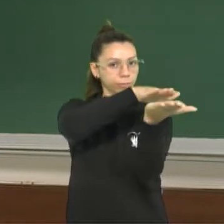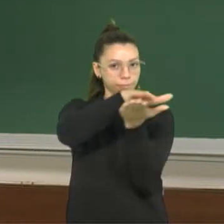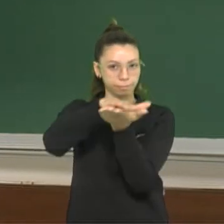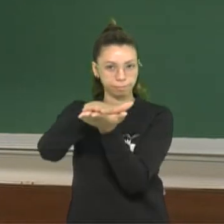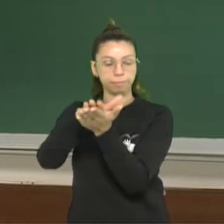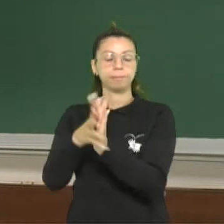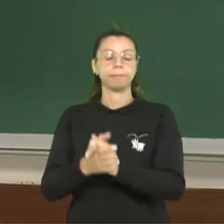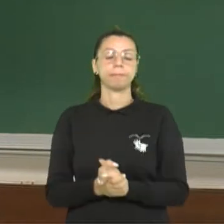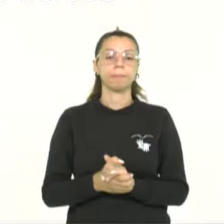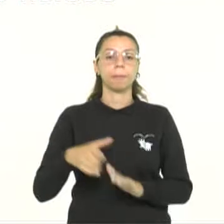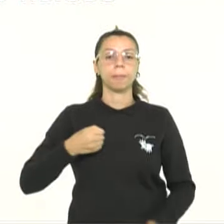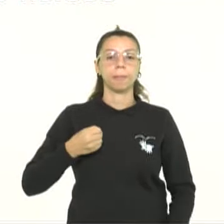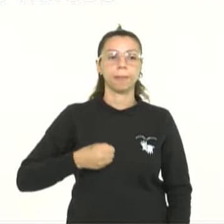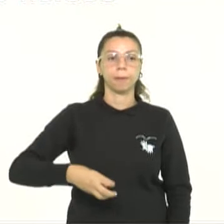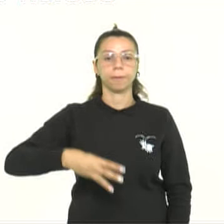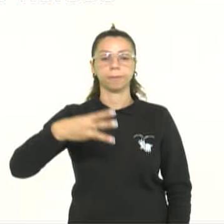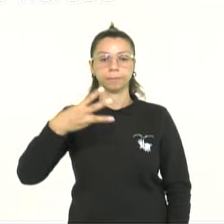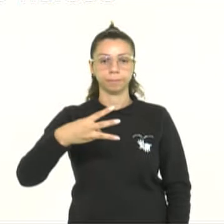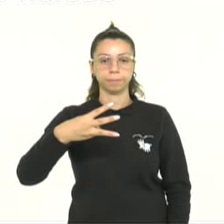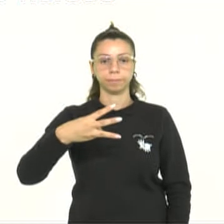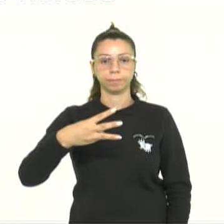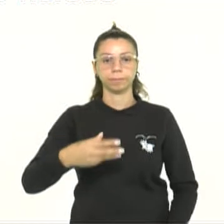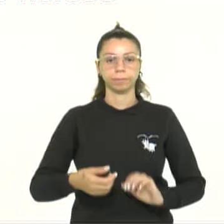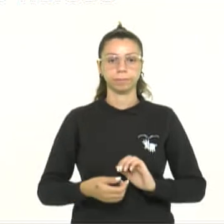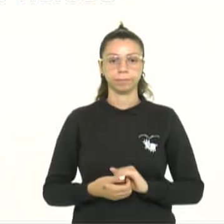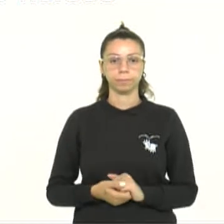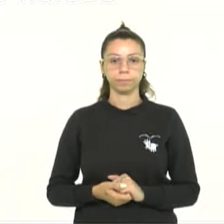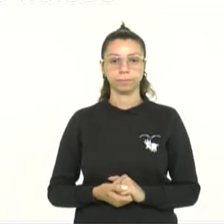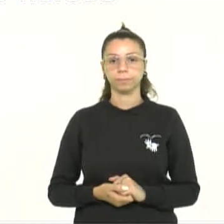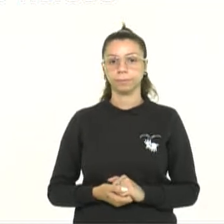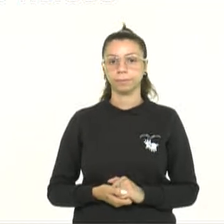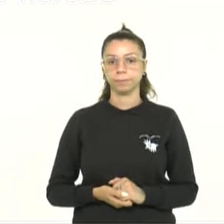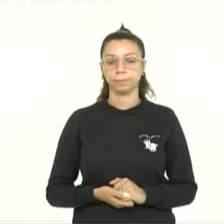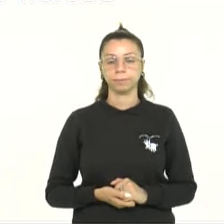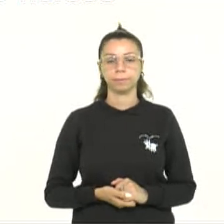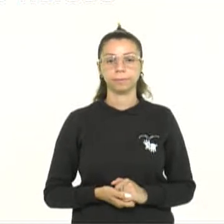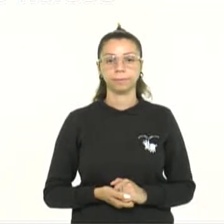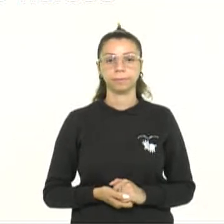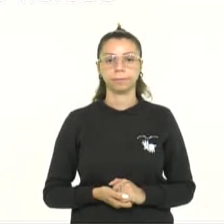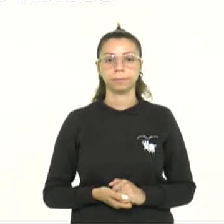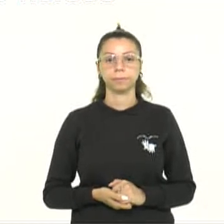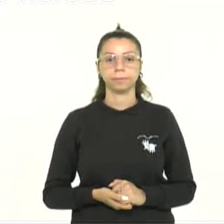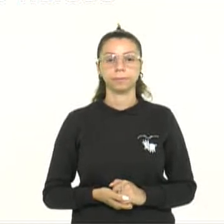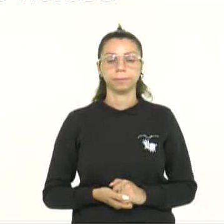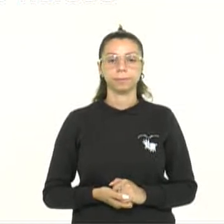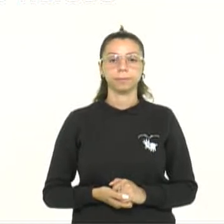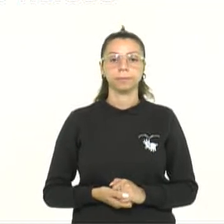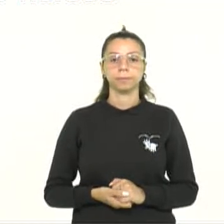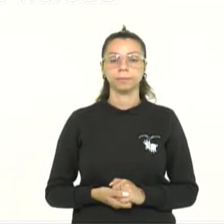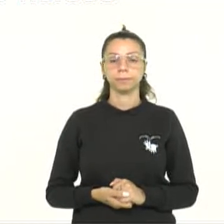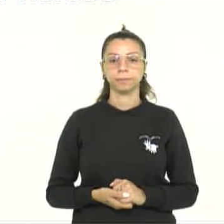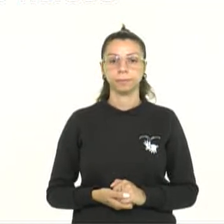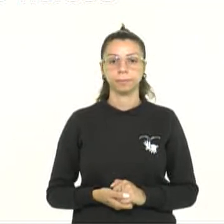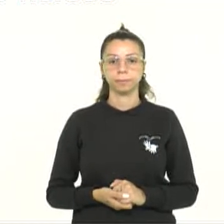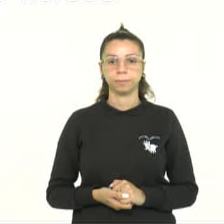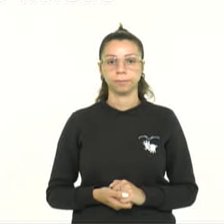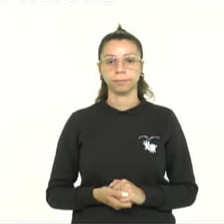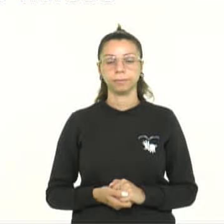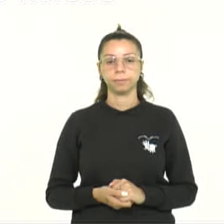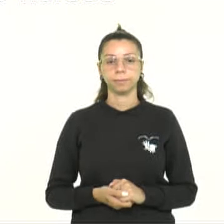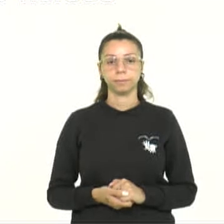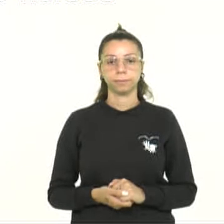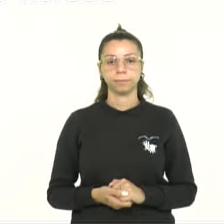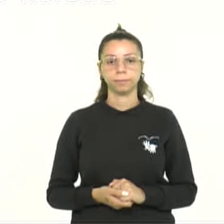Atividade 3, pessoal. Como viste, estas pessoas, independentemente de sua discapacidade, lograram,